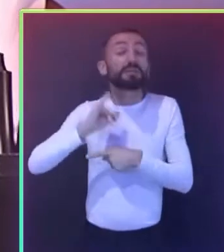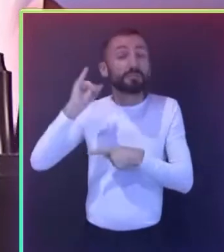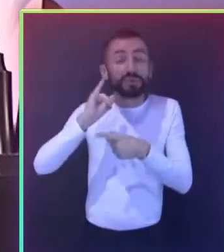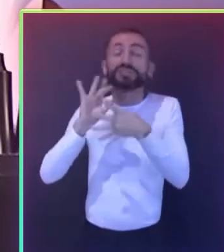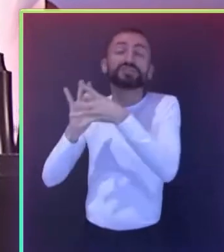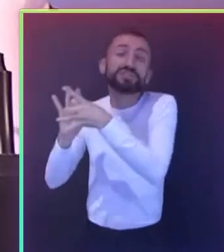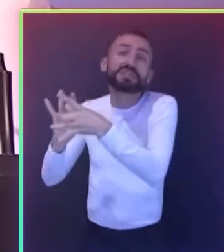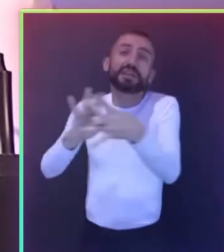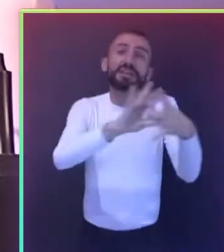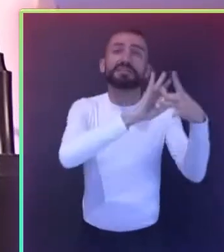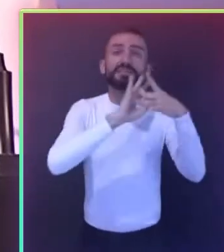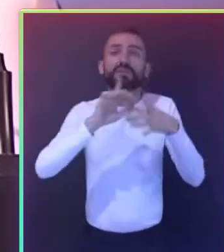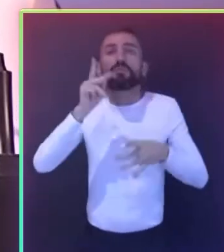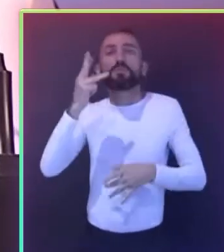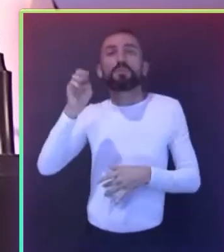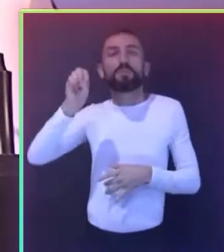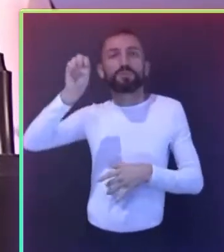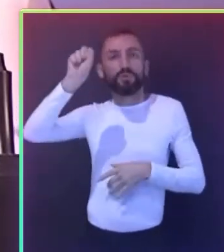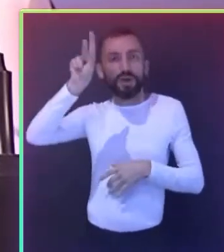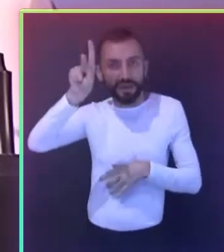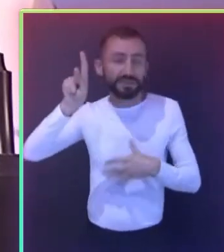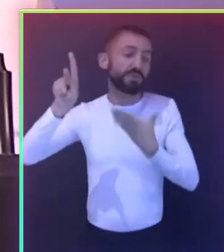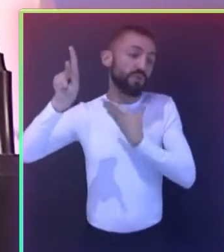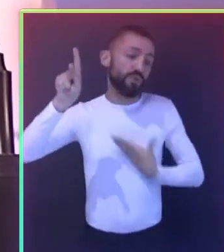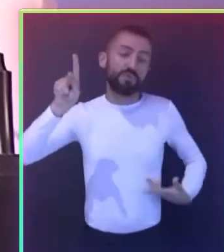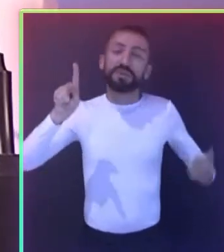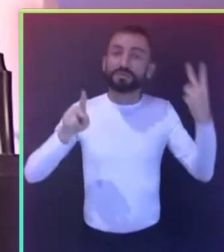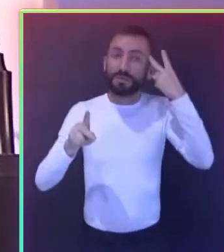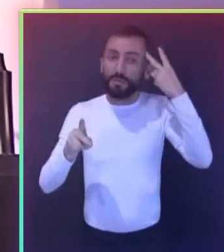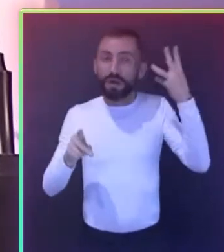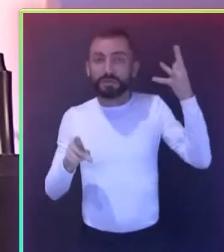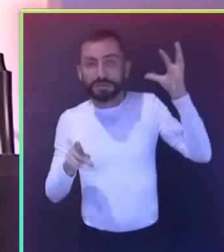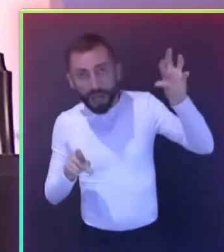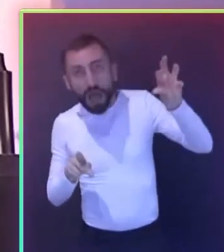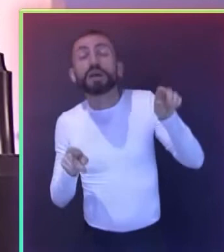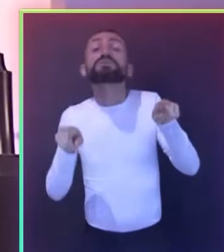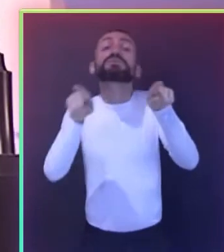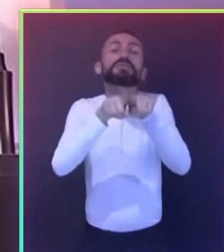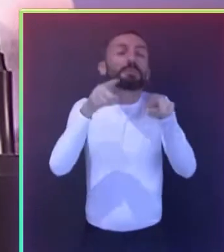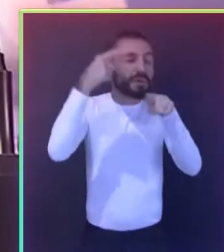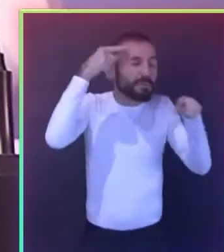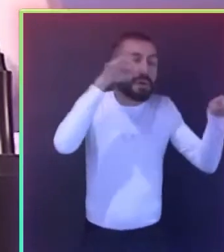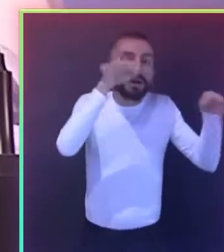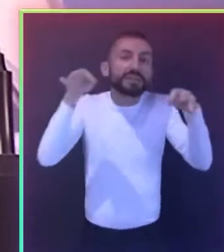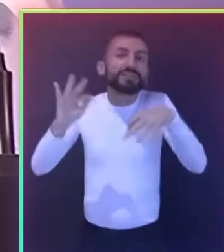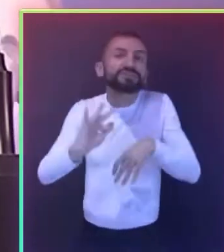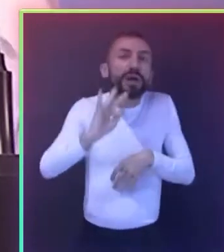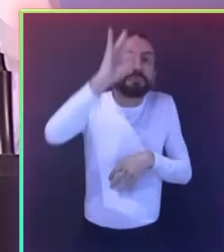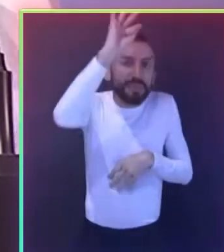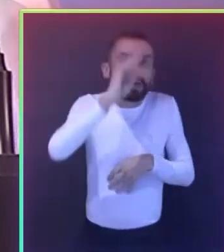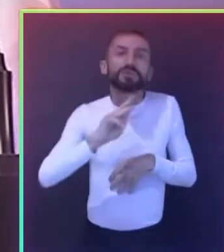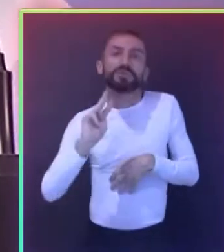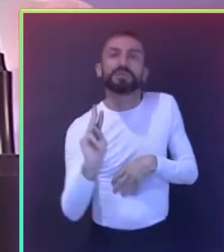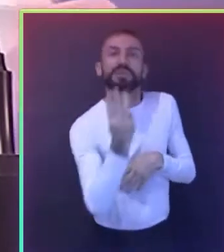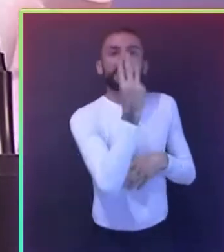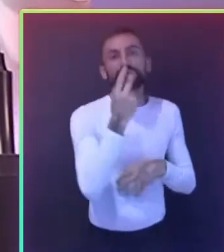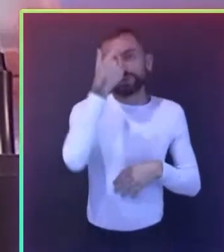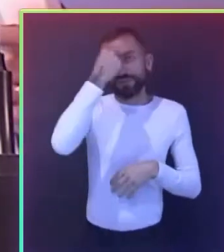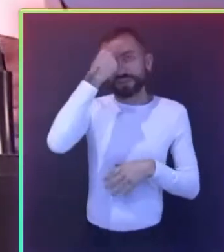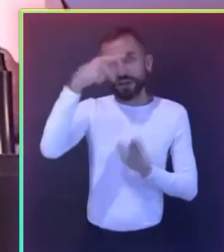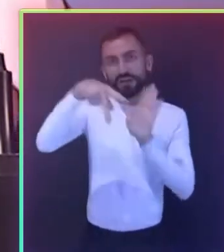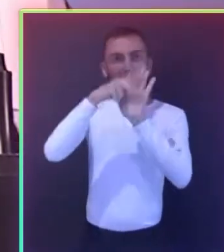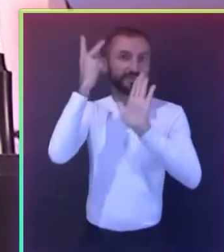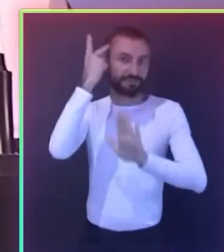integração através do proesp do Governo do Estado de São Paulo no planejamento nas ações conjuntas com as nossas universidades